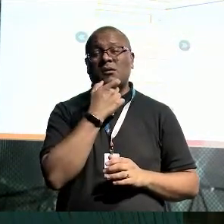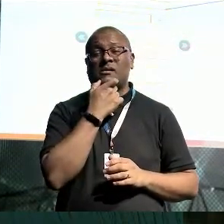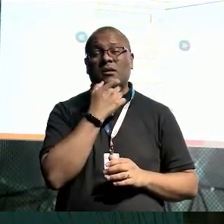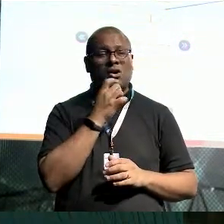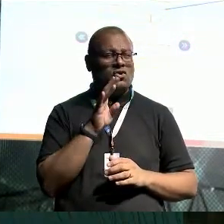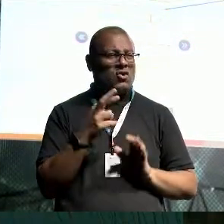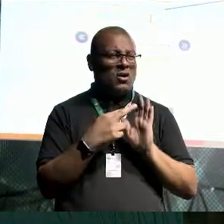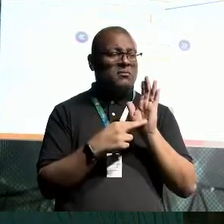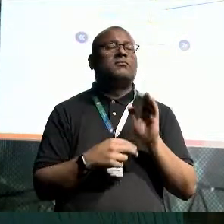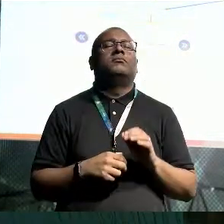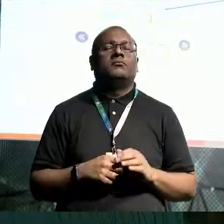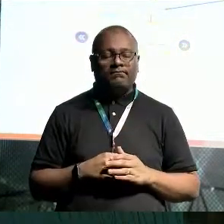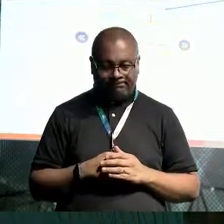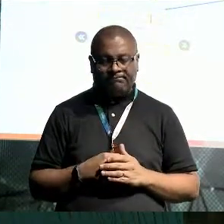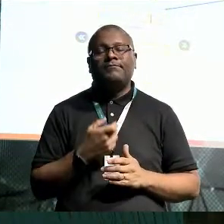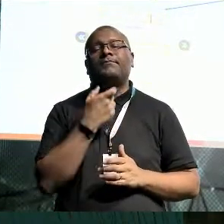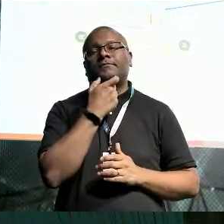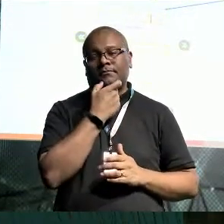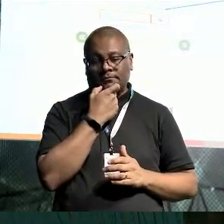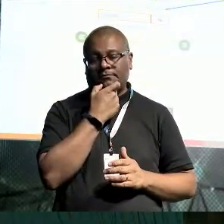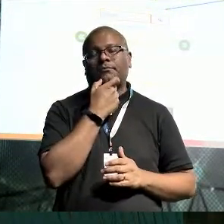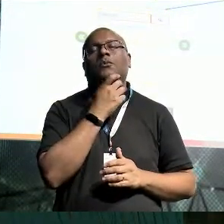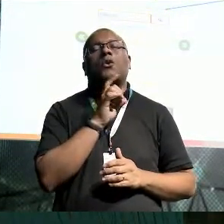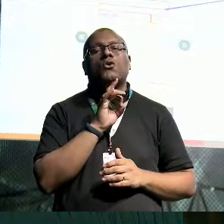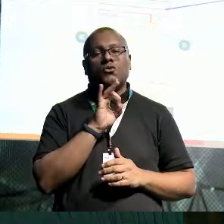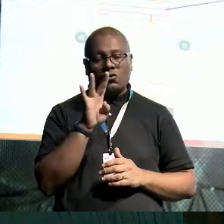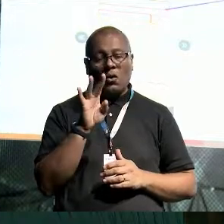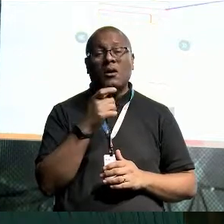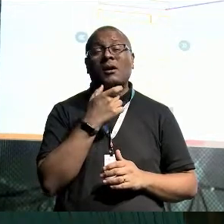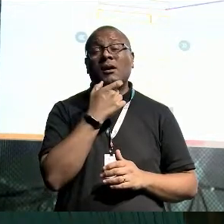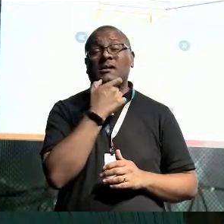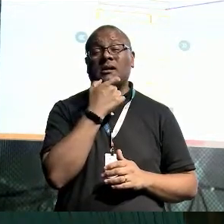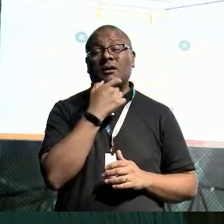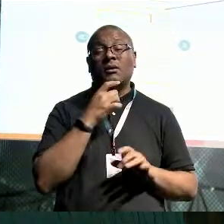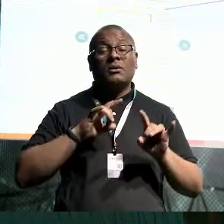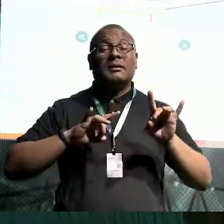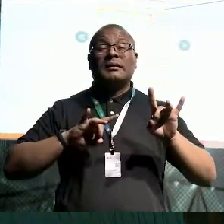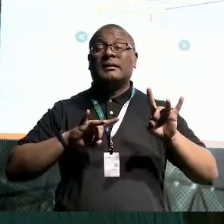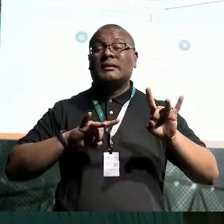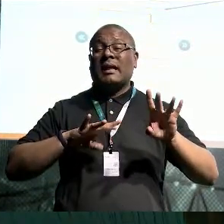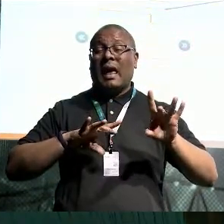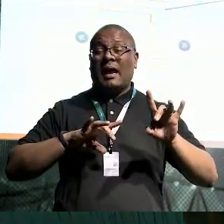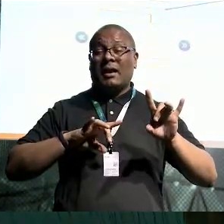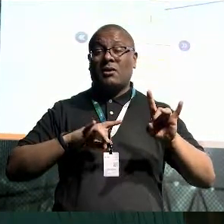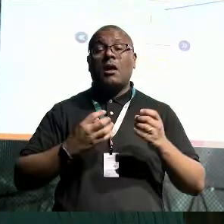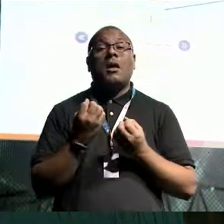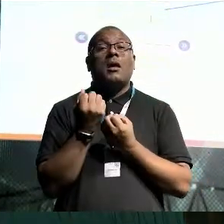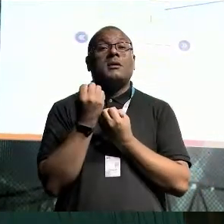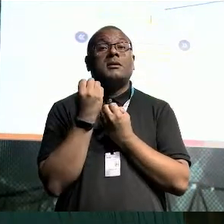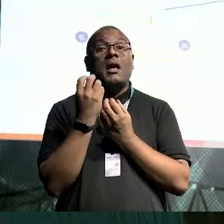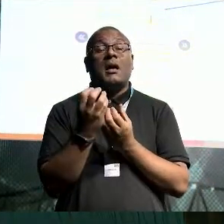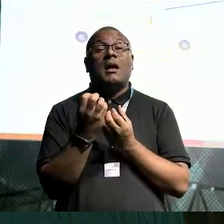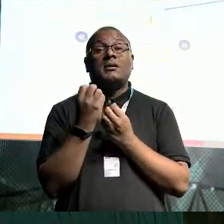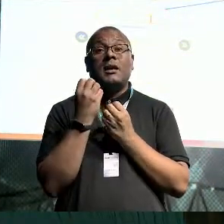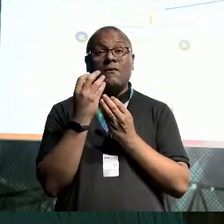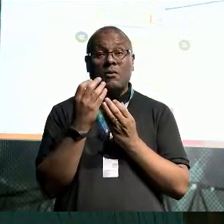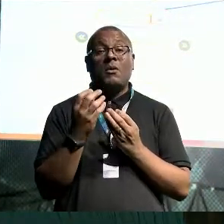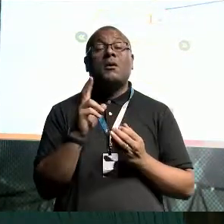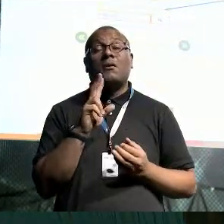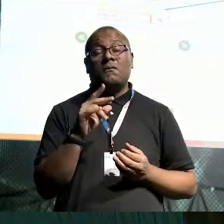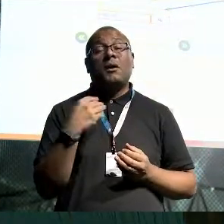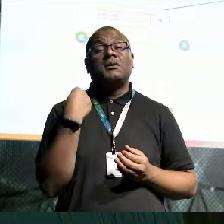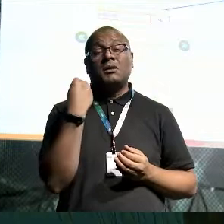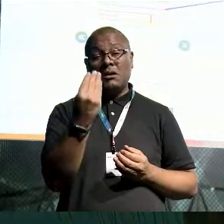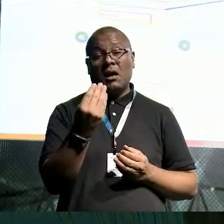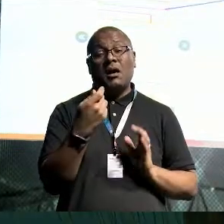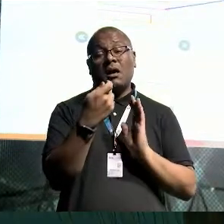esses resultados? É sim, é só em inglês que eu tenho esses resultados, mas é um inglês muito técnico. Você pega essas informações que ele vai também te dar